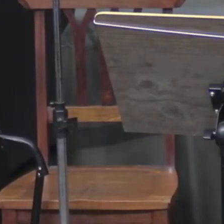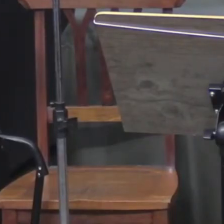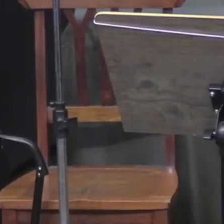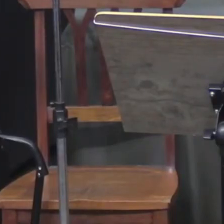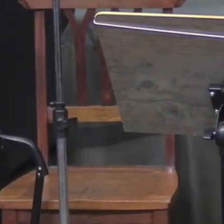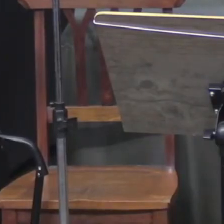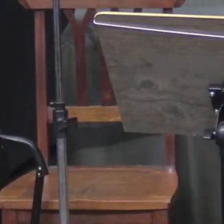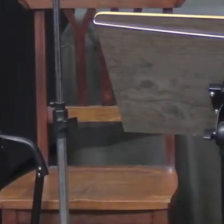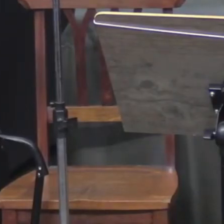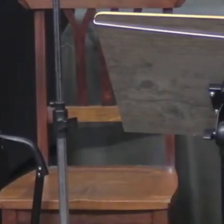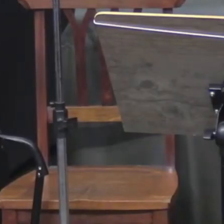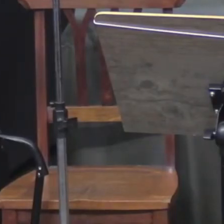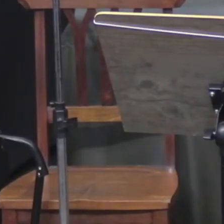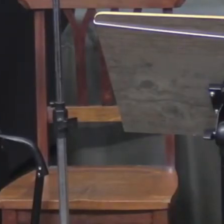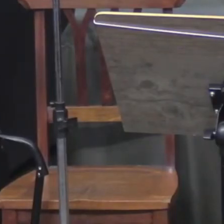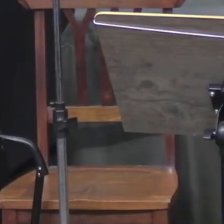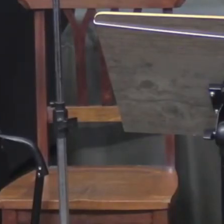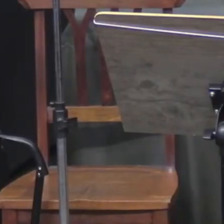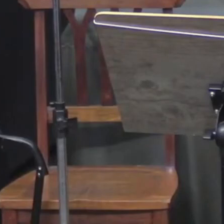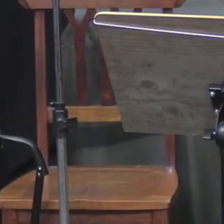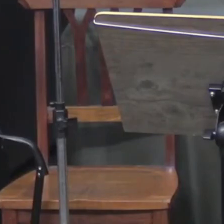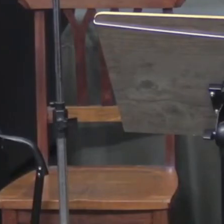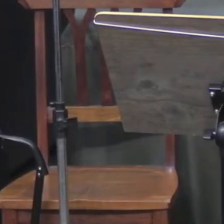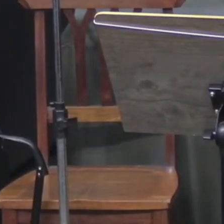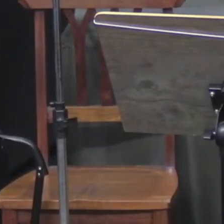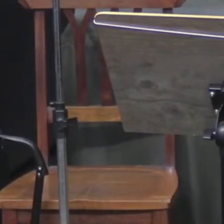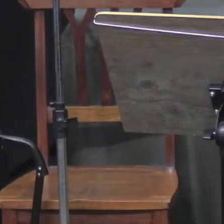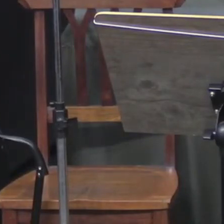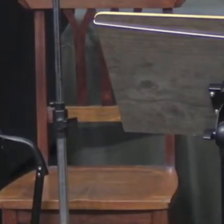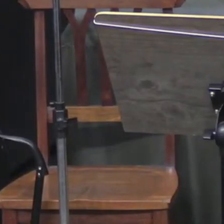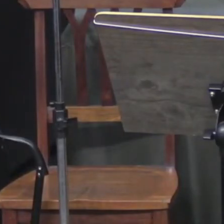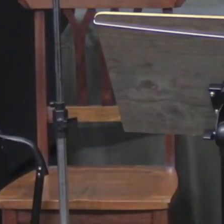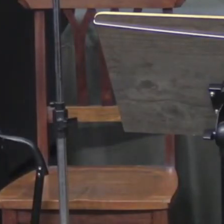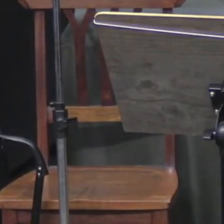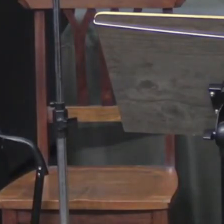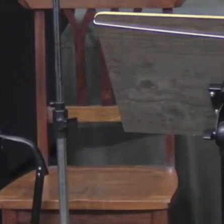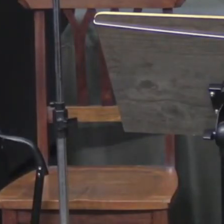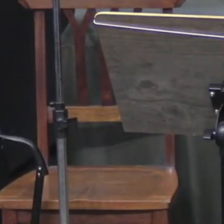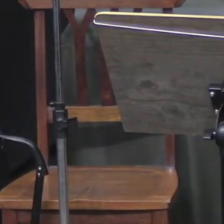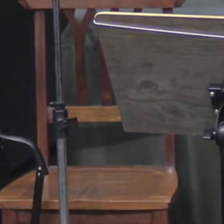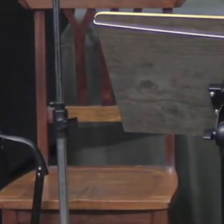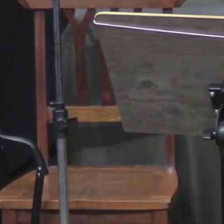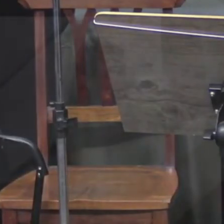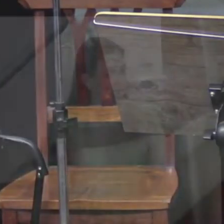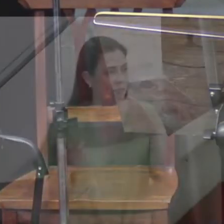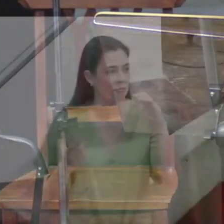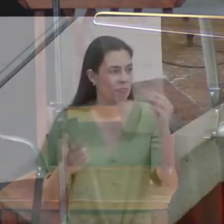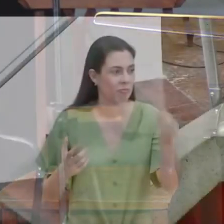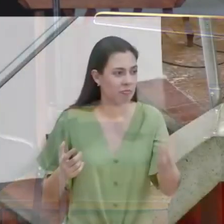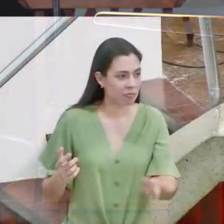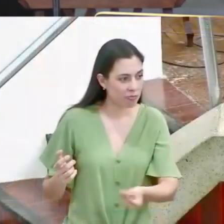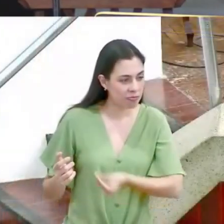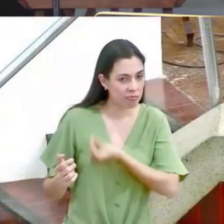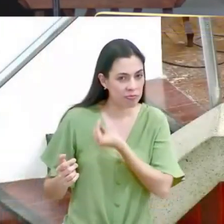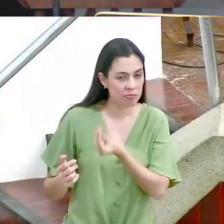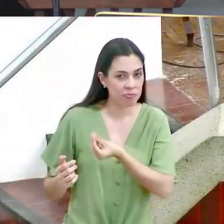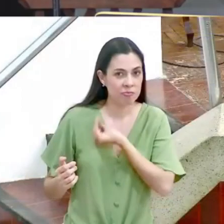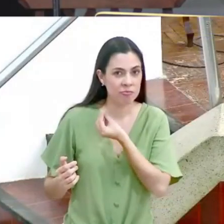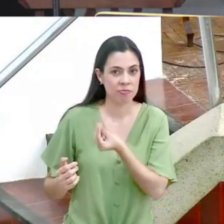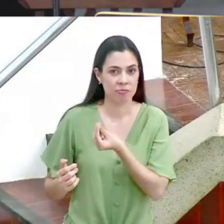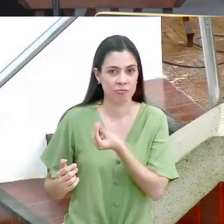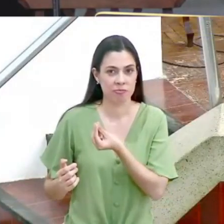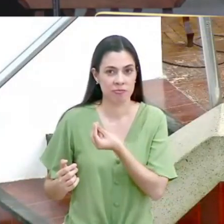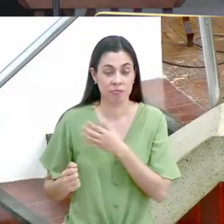isso que nós estamos aqui nessa noite para celebrar um Deus vivo e é isso que